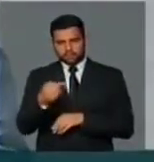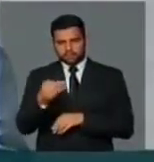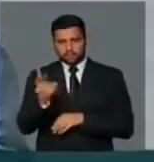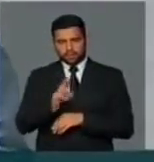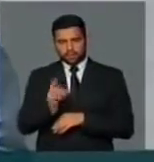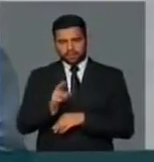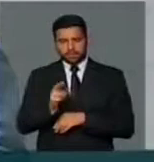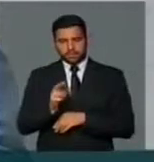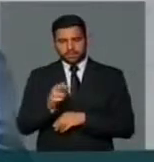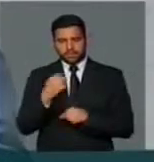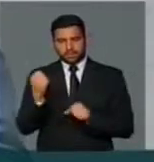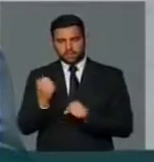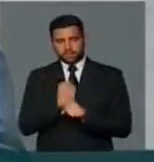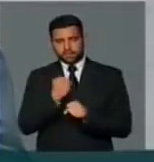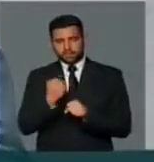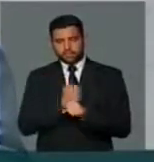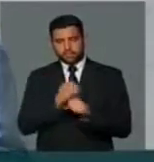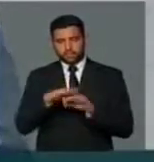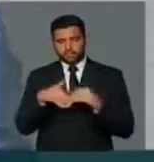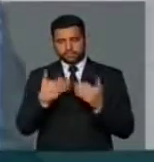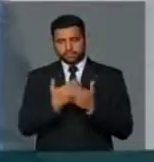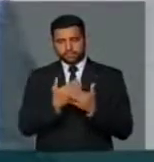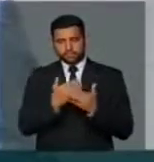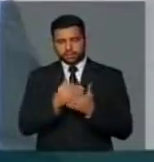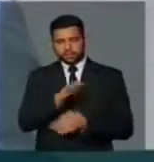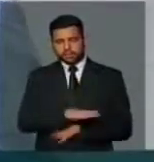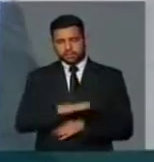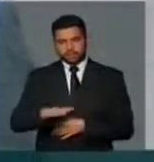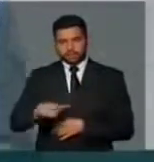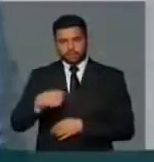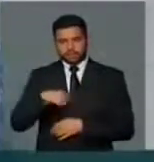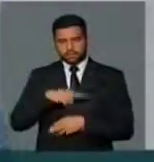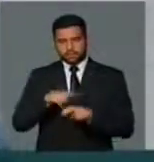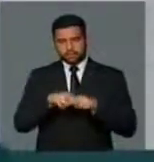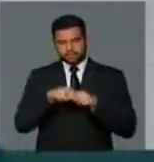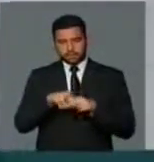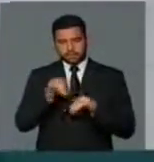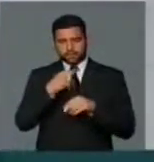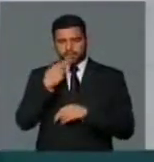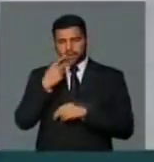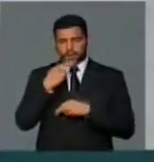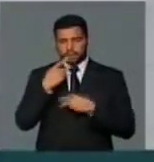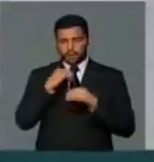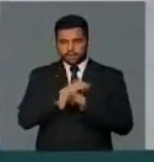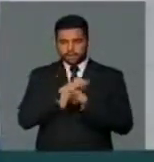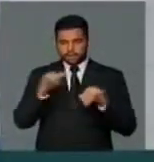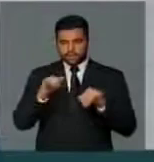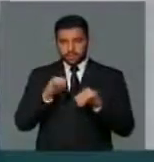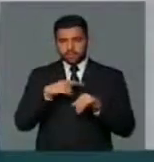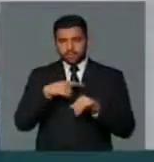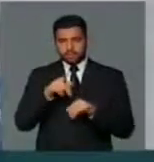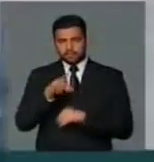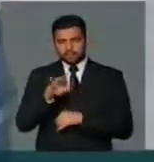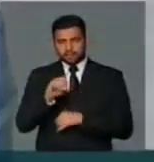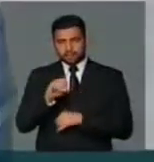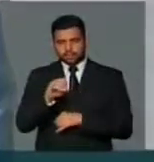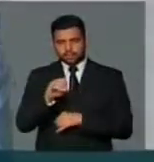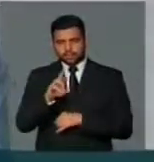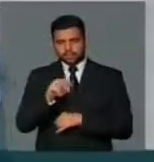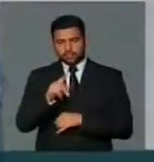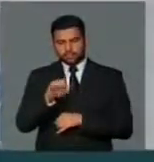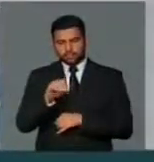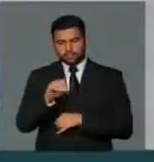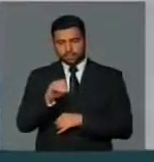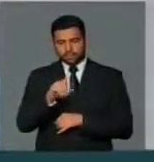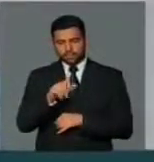reais, que era para a construção de uma escola infantil. Portanto, já foi denunciado pela Procuradoria da República